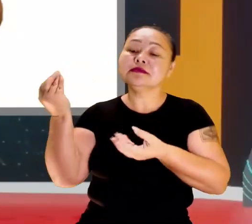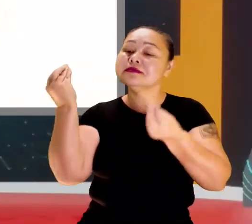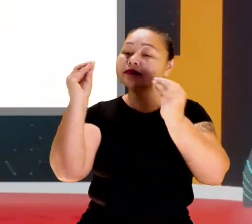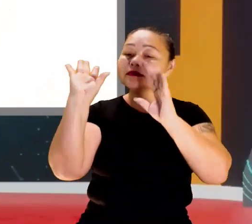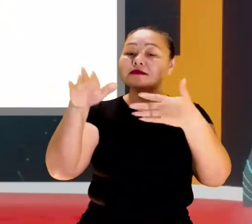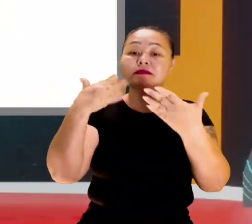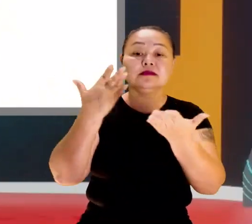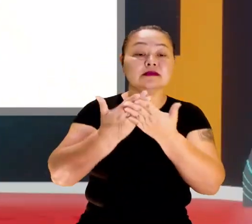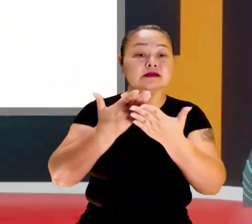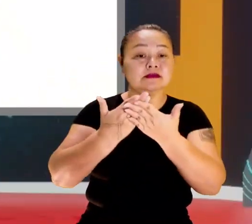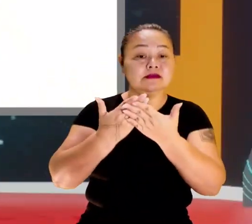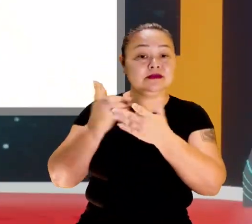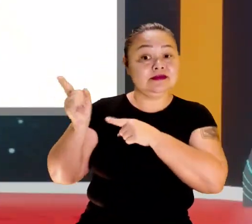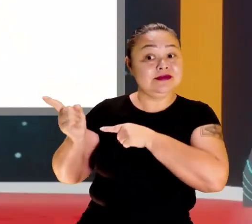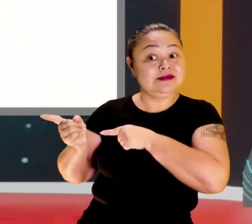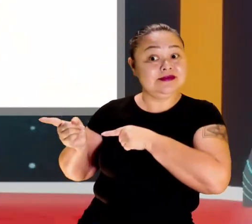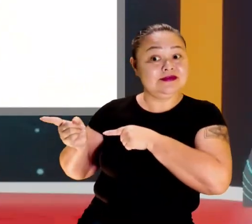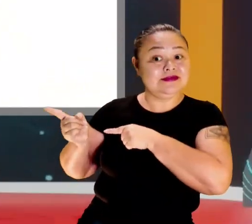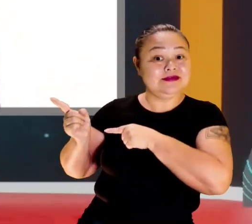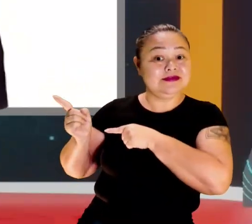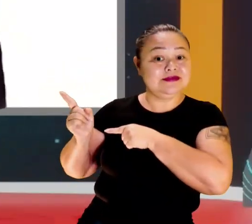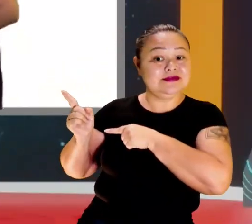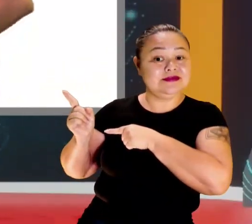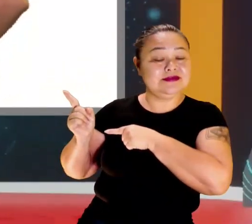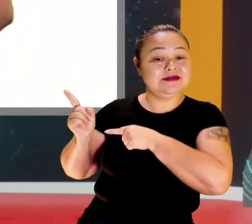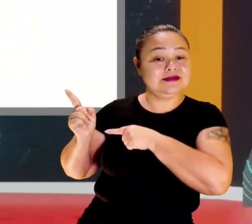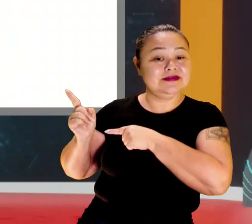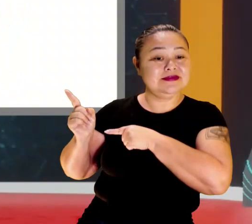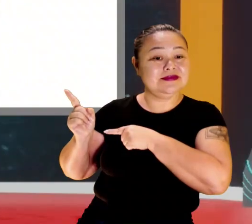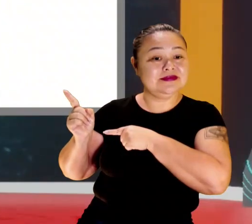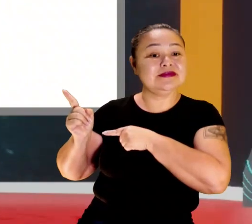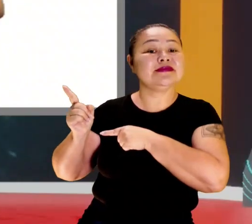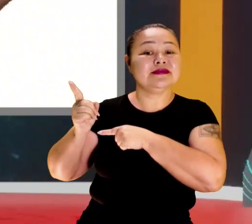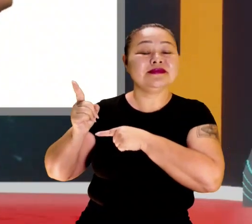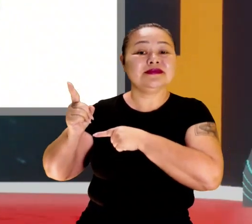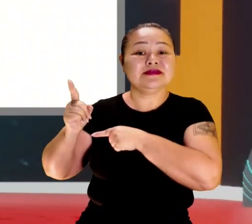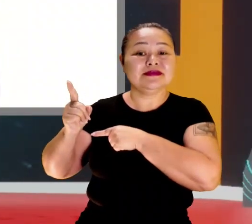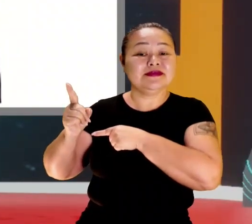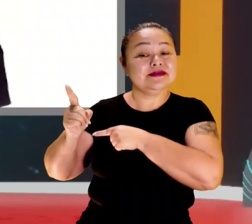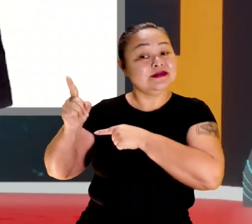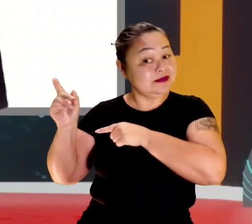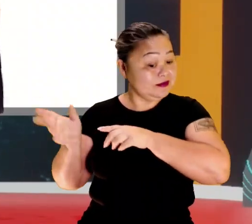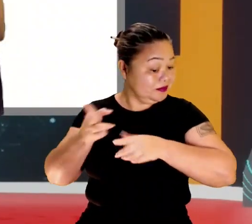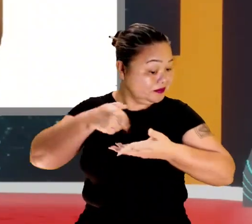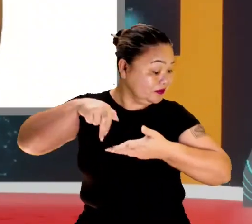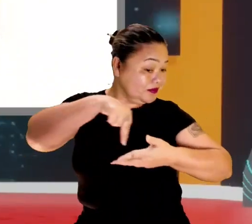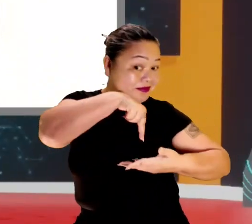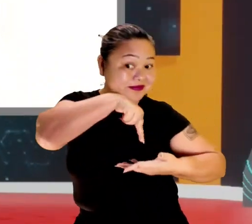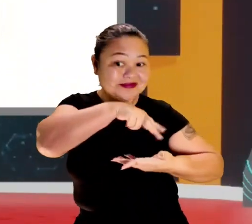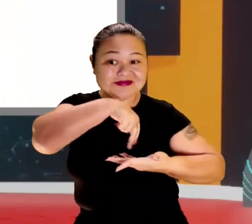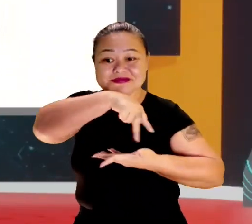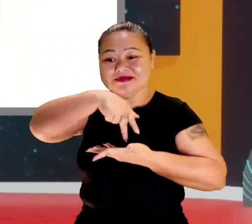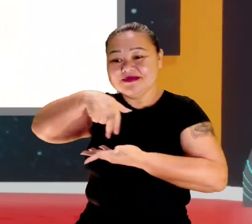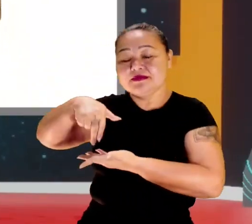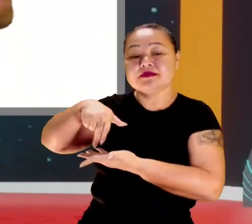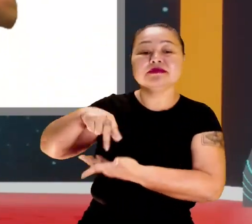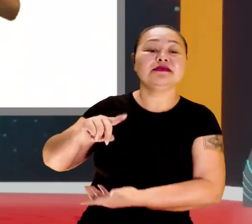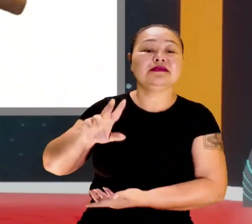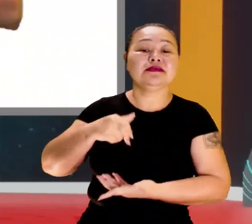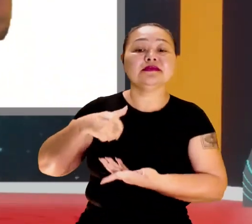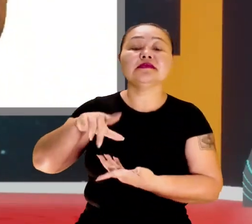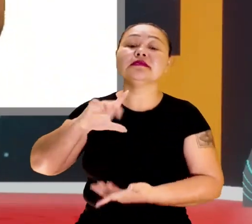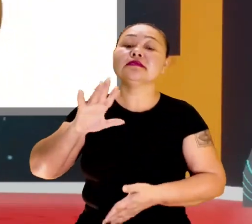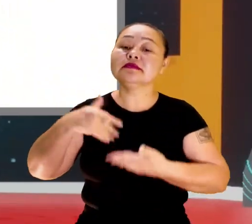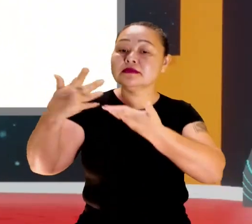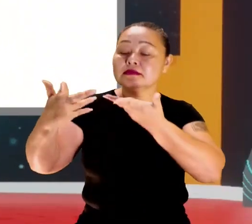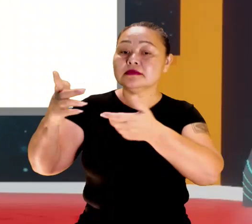aulas. Dá um espacinho aqui pra ele. Tá aqui, é uma jogada para um lado e para o outro. E é uma animação. E